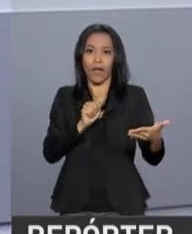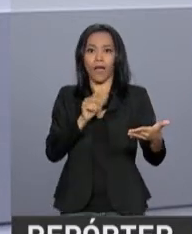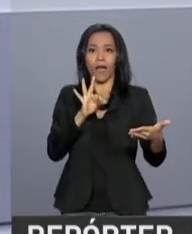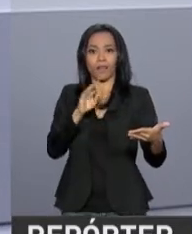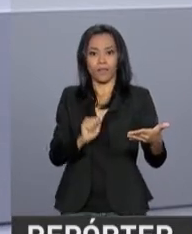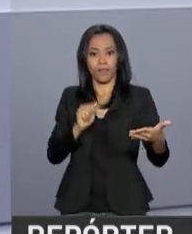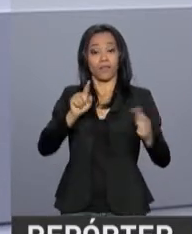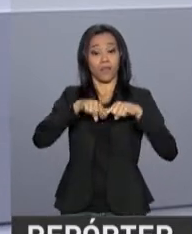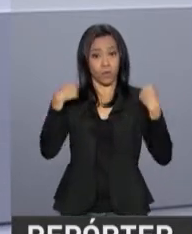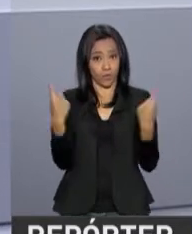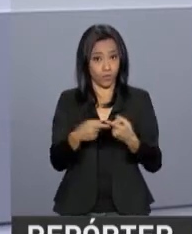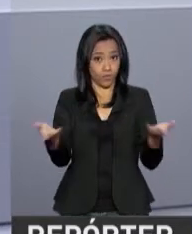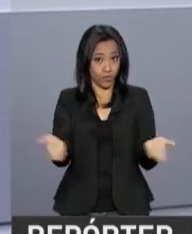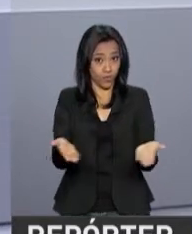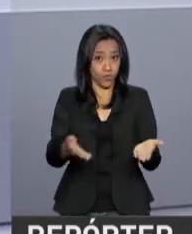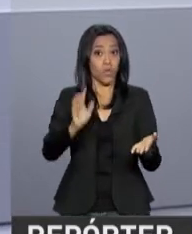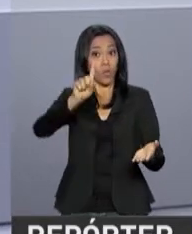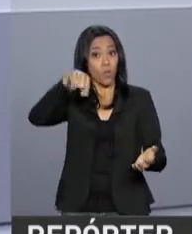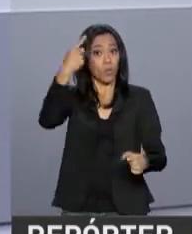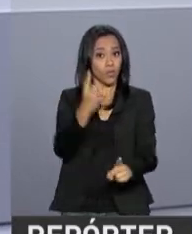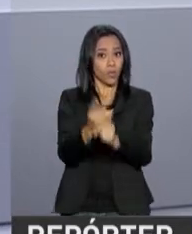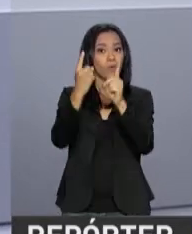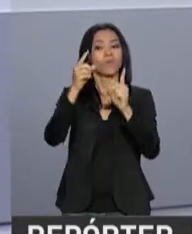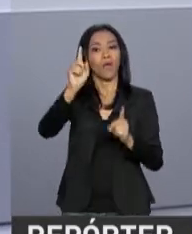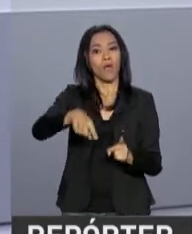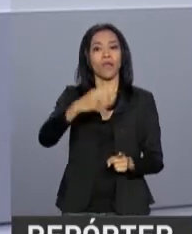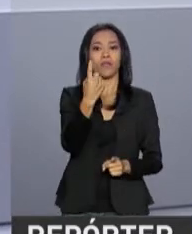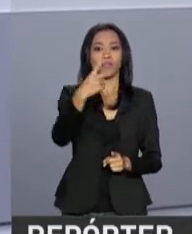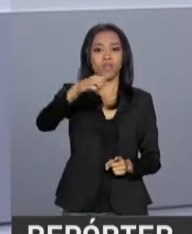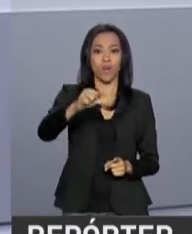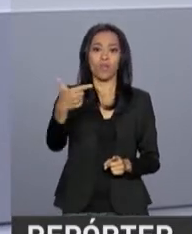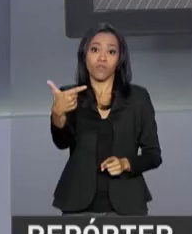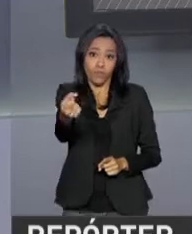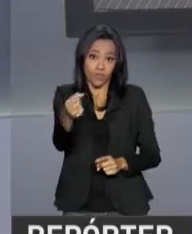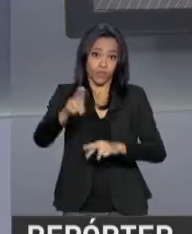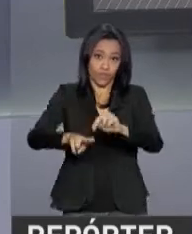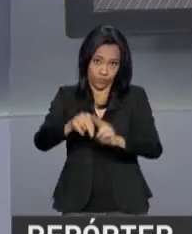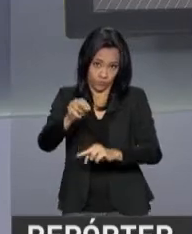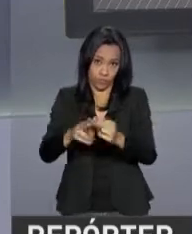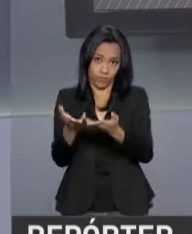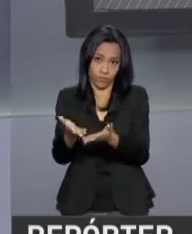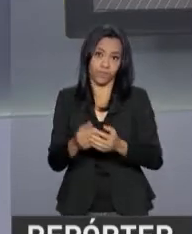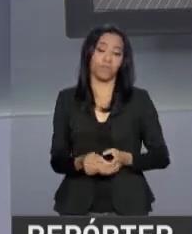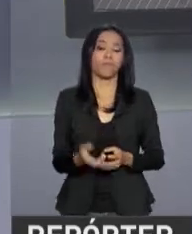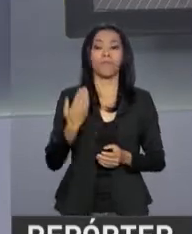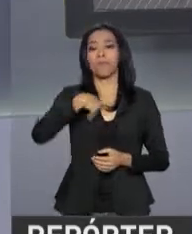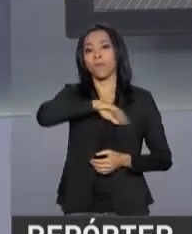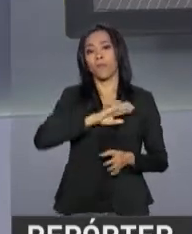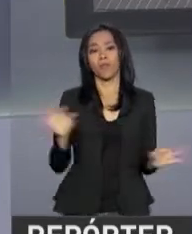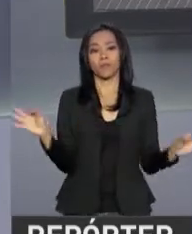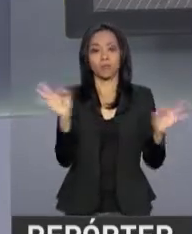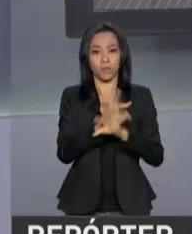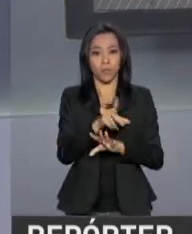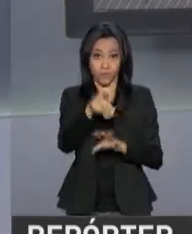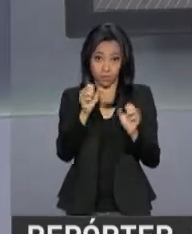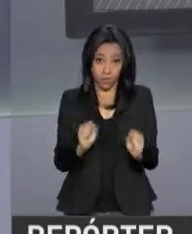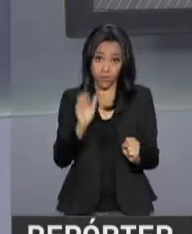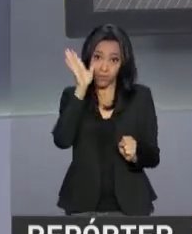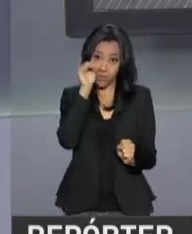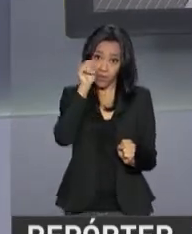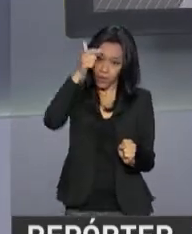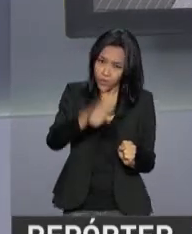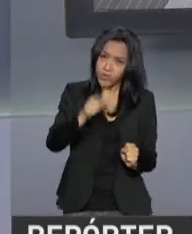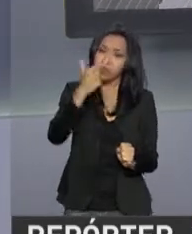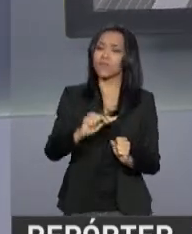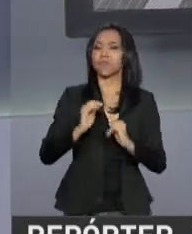próximo encontro do copom será nos dias 19 e 20 de junho nós ficamos por aqui você pode rever as reportagens no